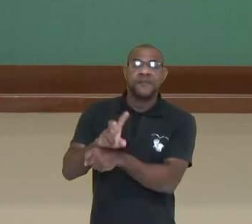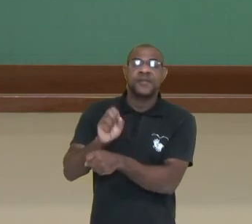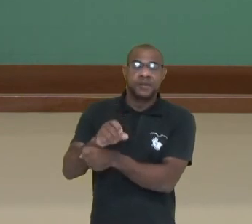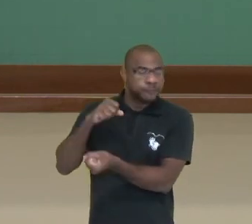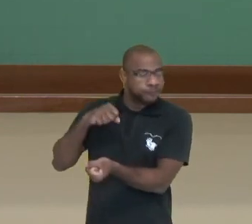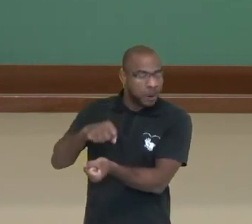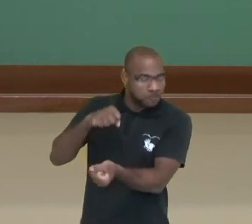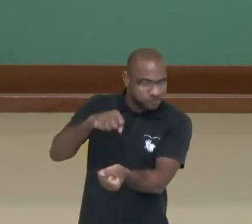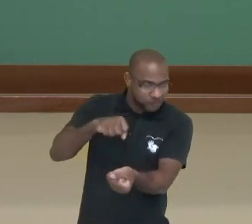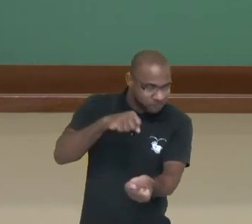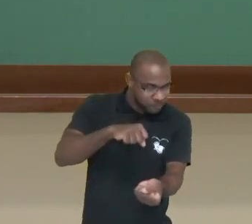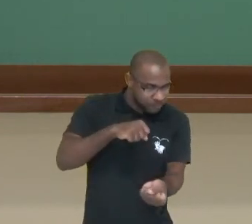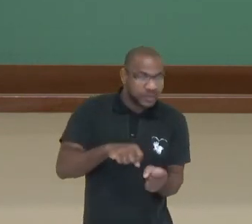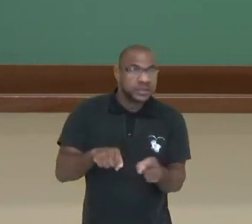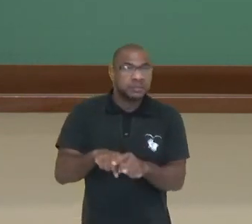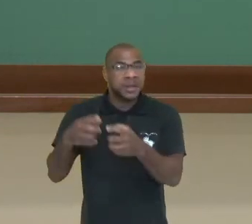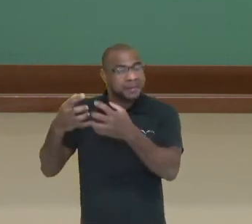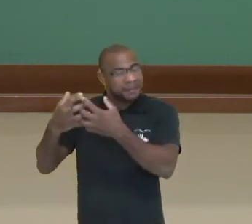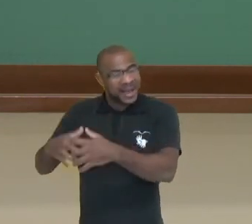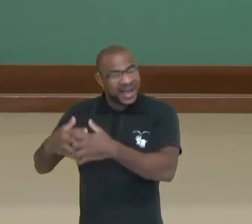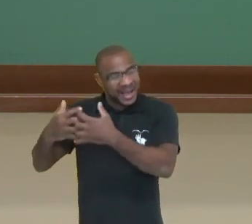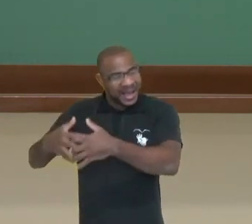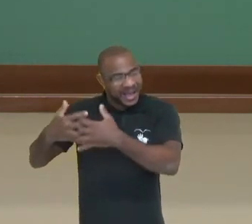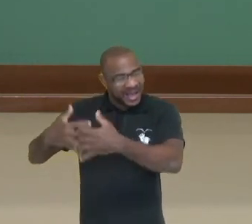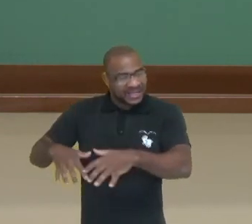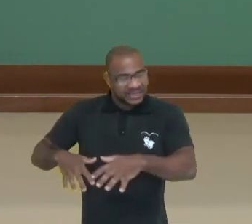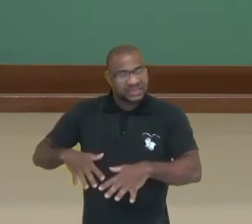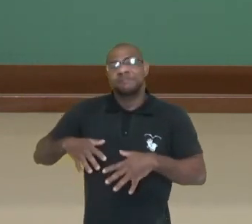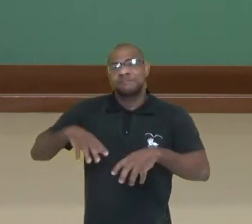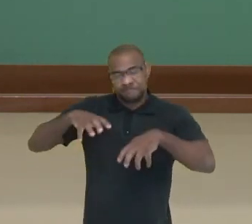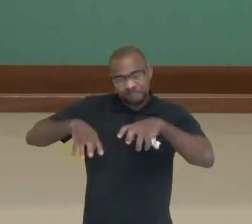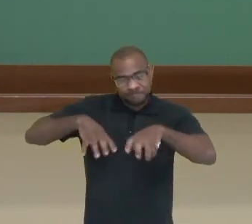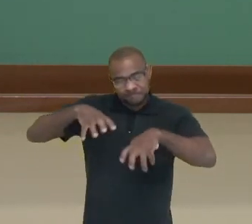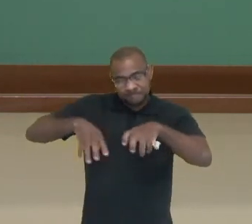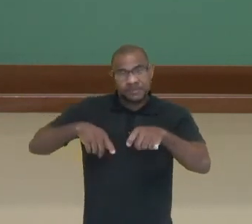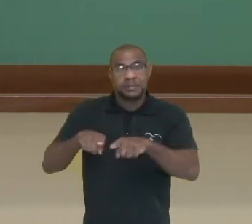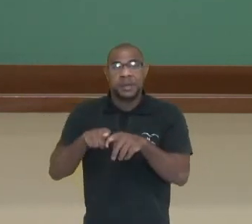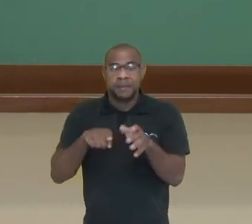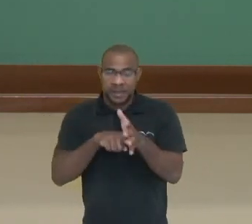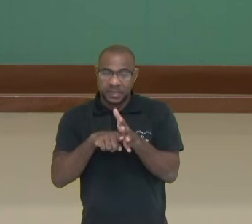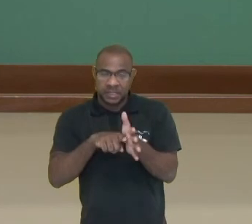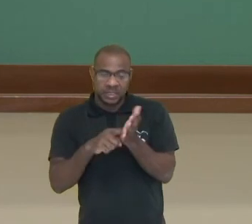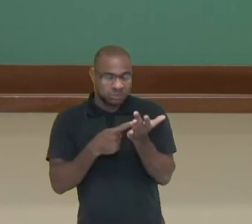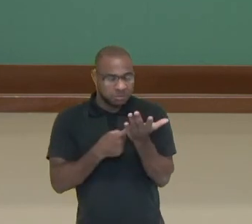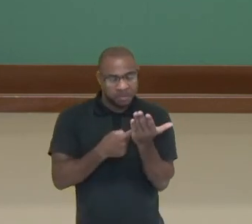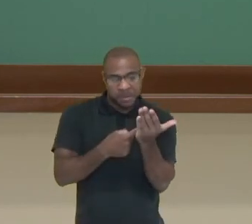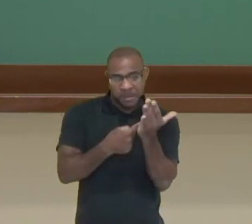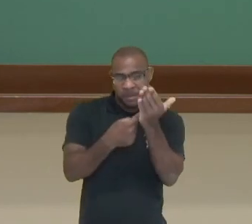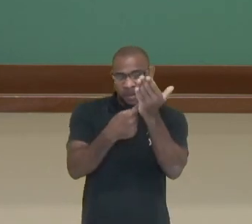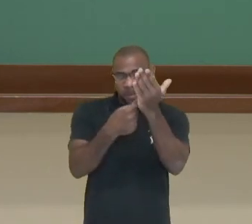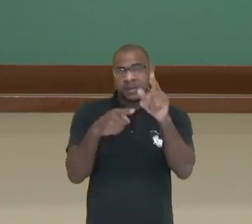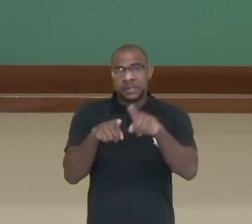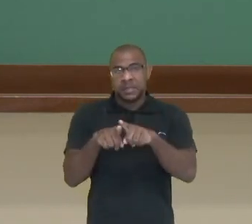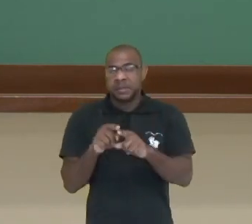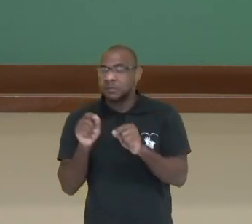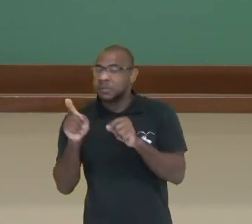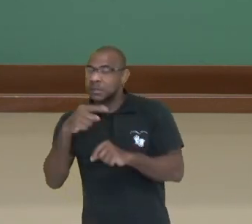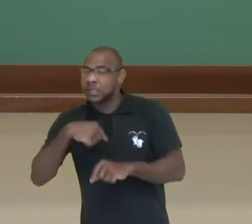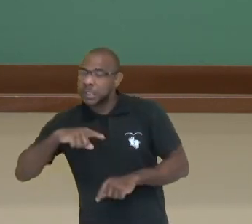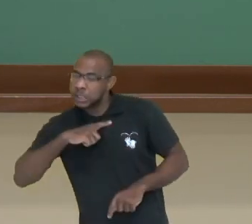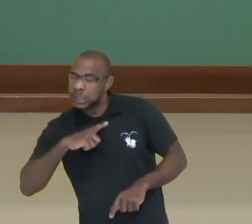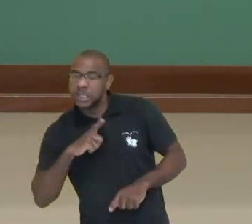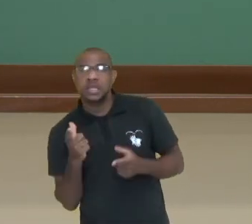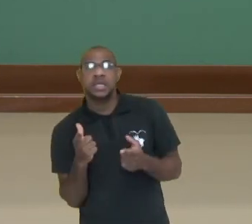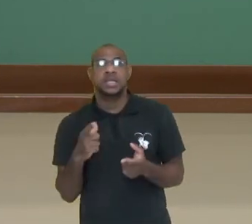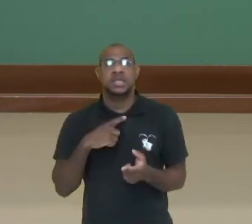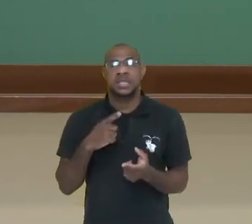ou ainda máquinas, equipamentos e pesquisa de desenvolvimento tecnológico para que você tenha uma menor